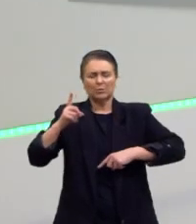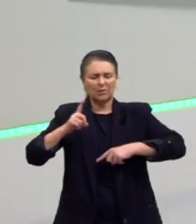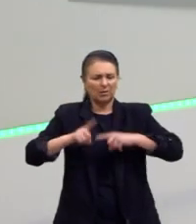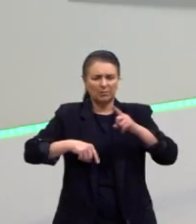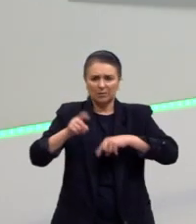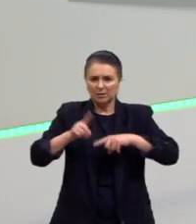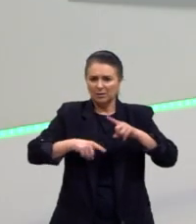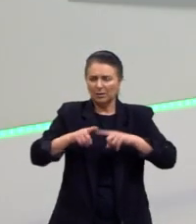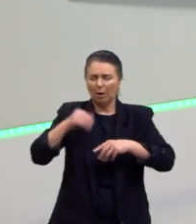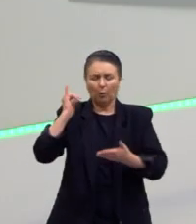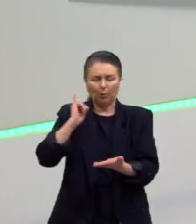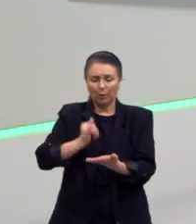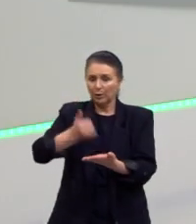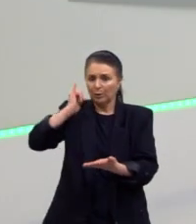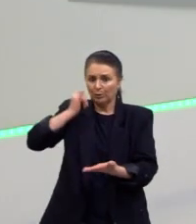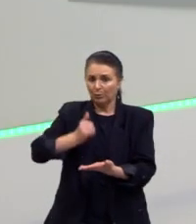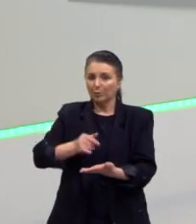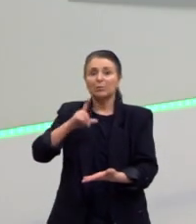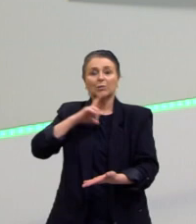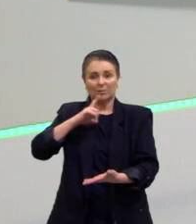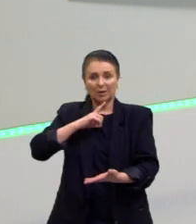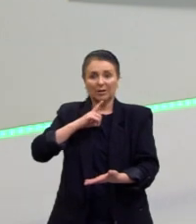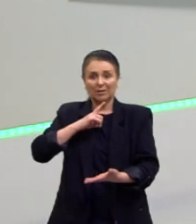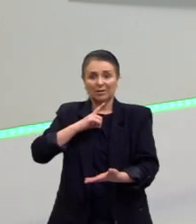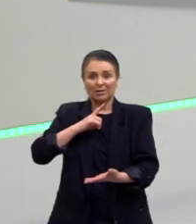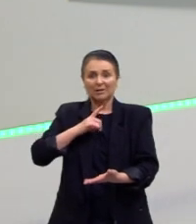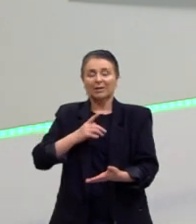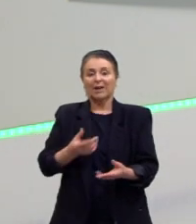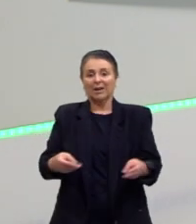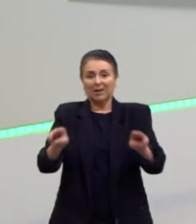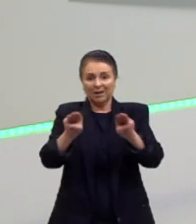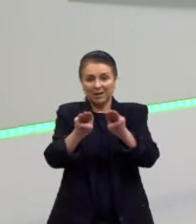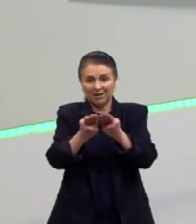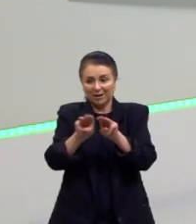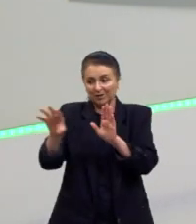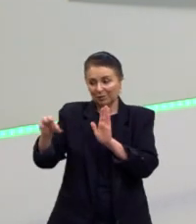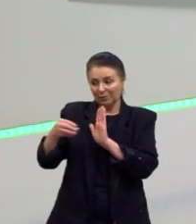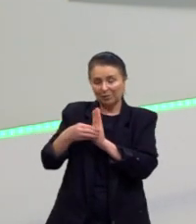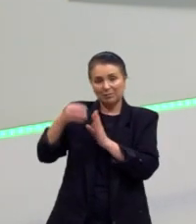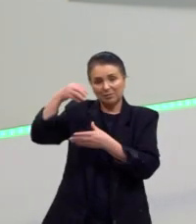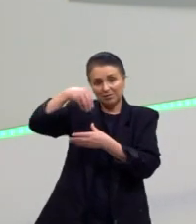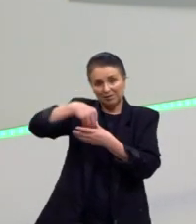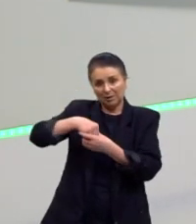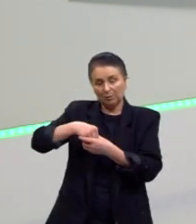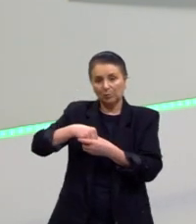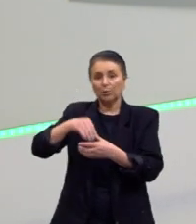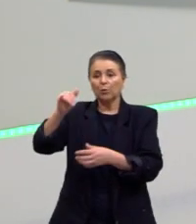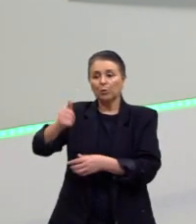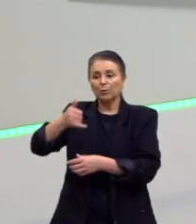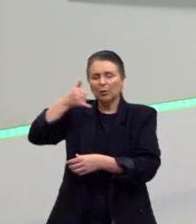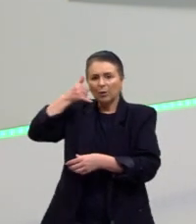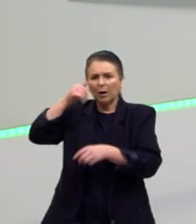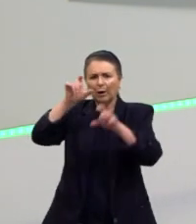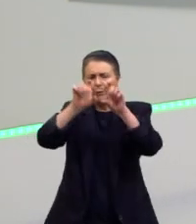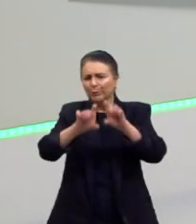equipamentos eletrônicos, têm eletroímãs dentro deles, né? A questão do celular,